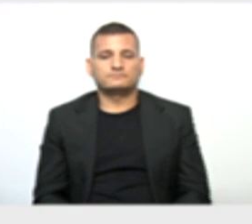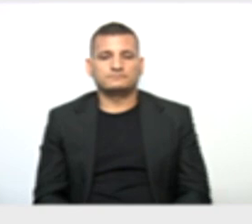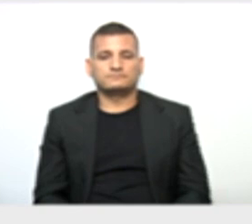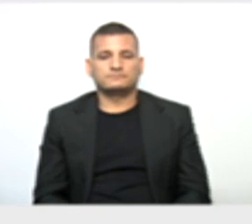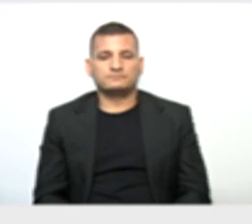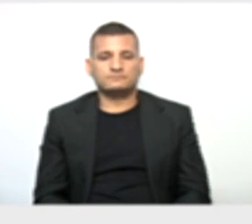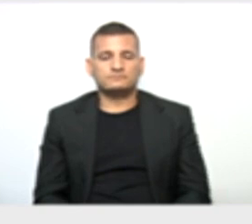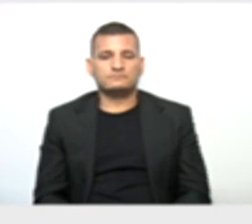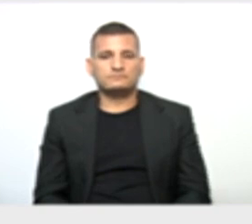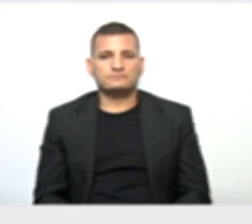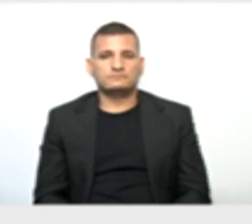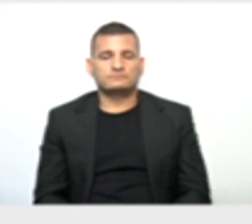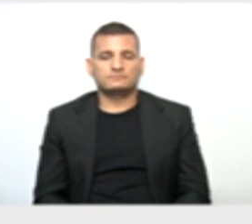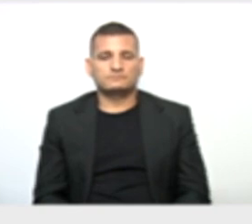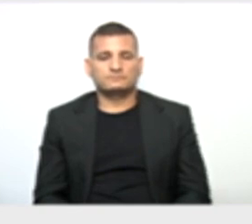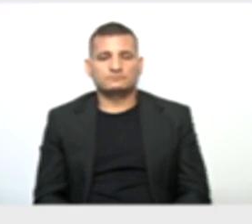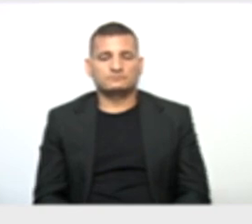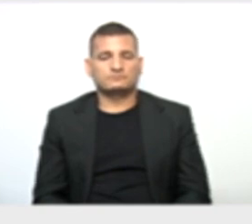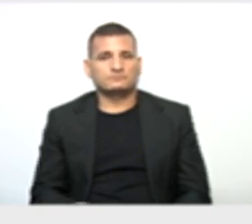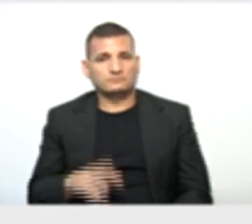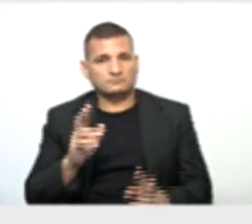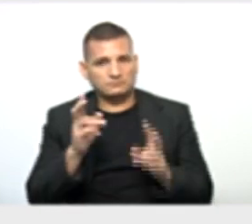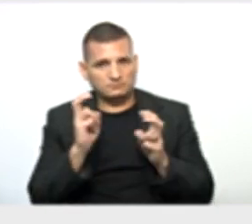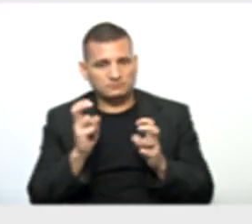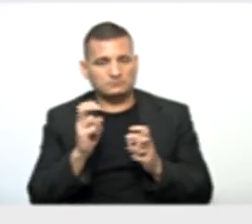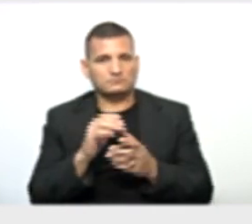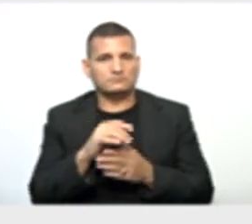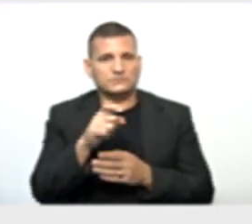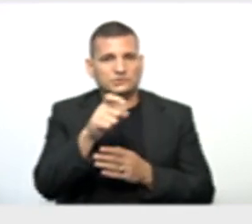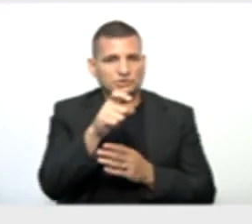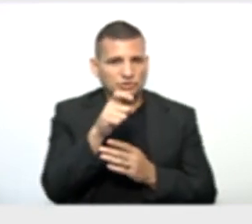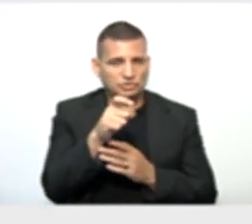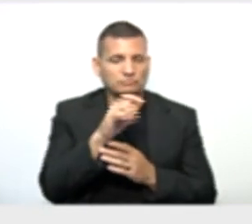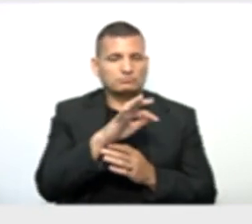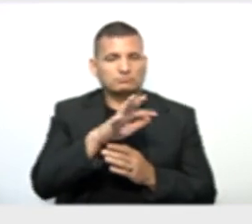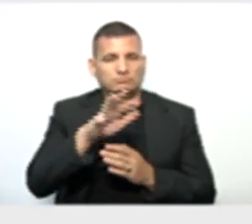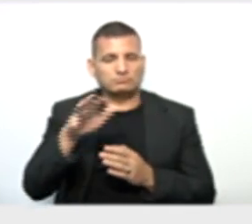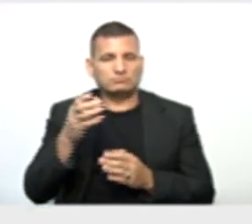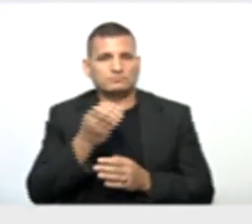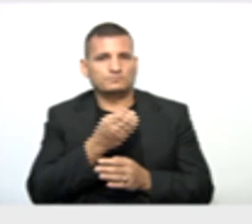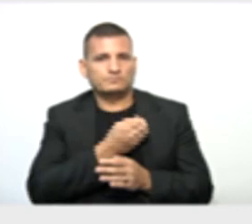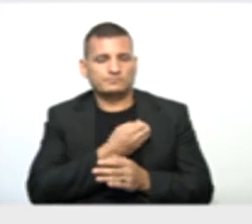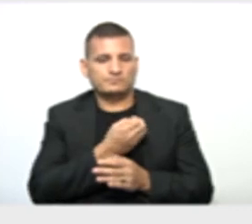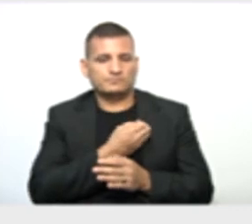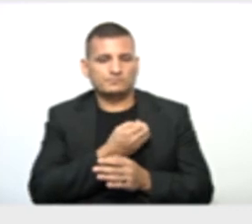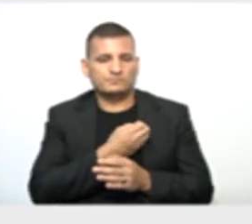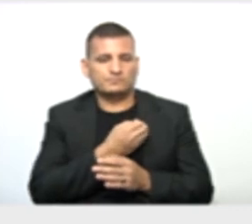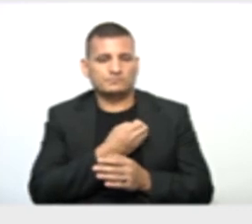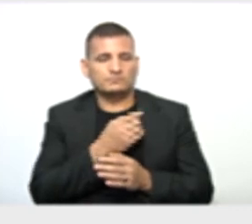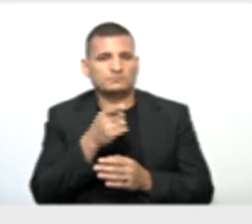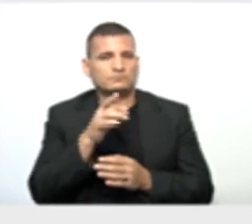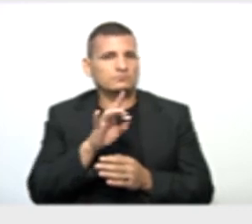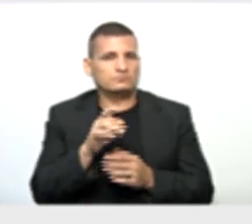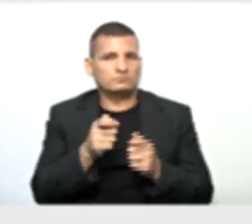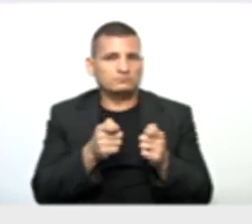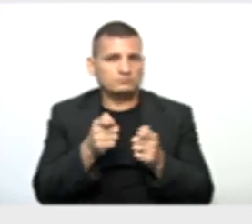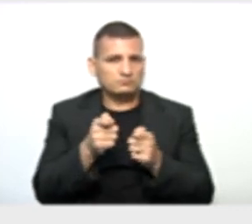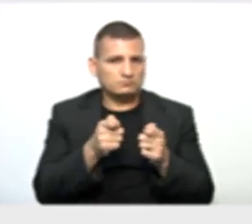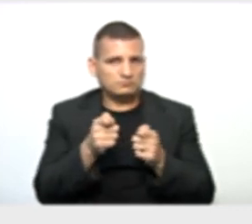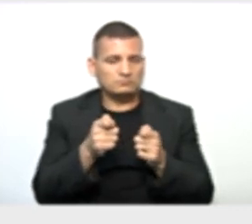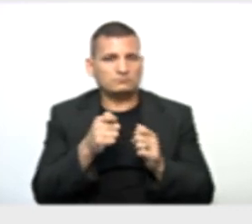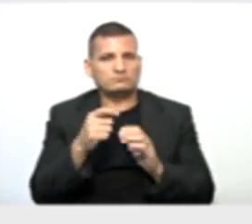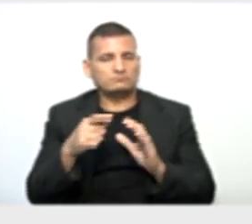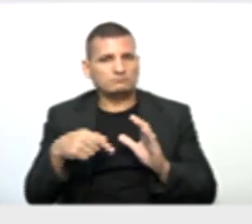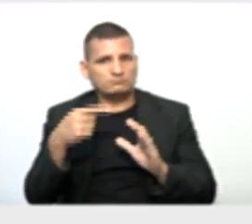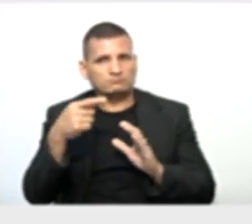8, 9. Então, ó, percebam que o x vai assumir todos esses valores. Isso só vai controlar o laço. Cada vez que